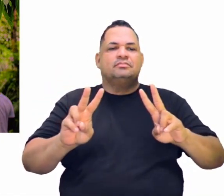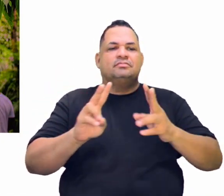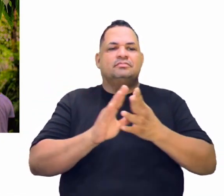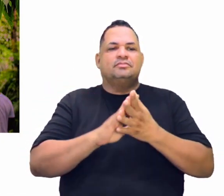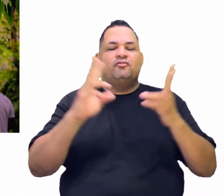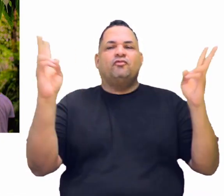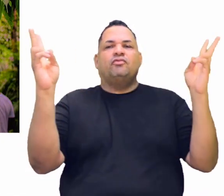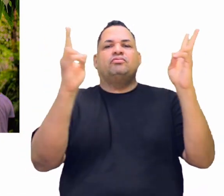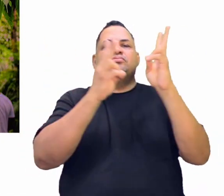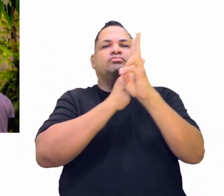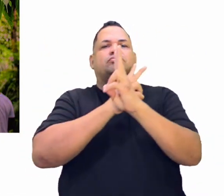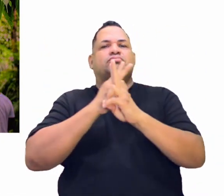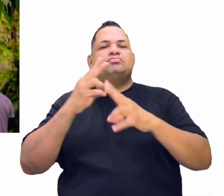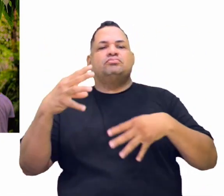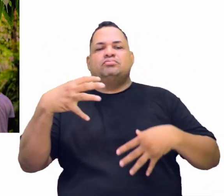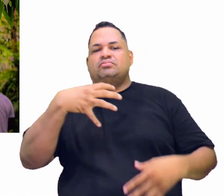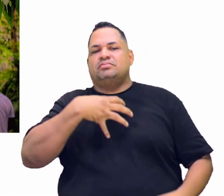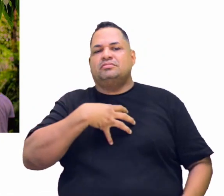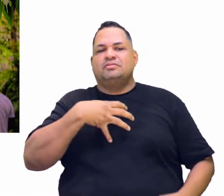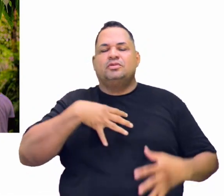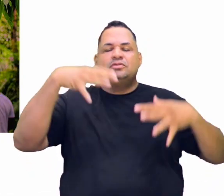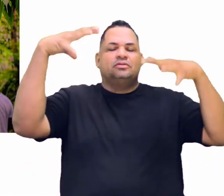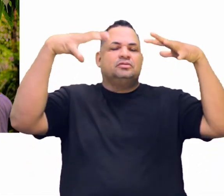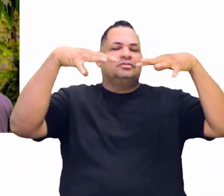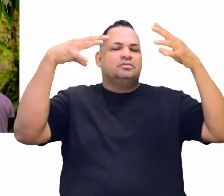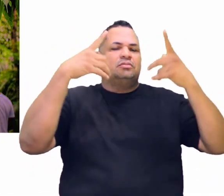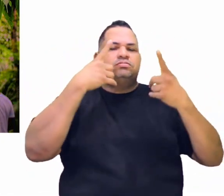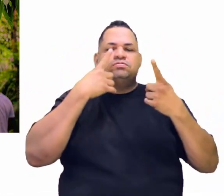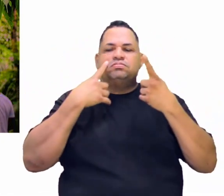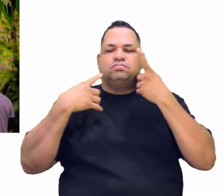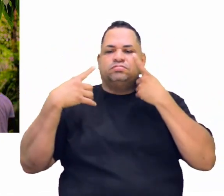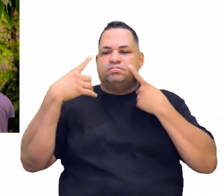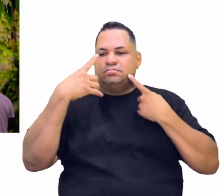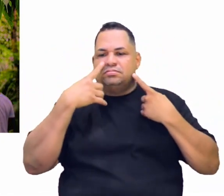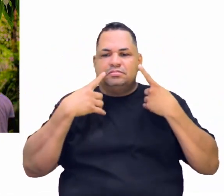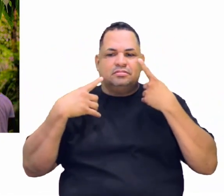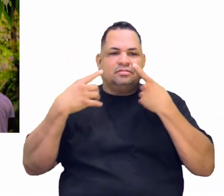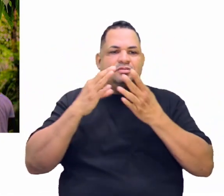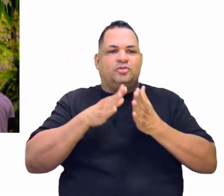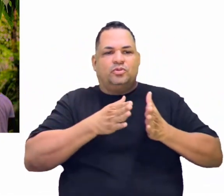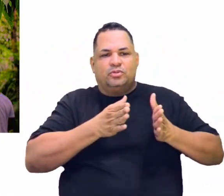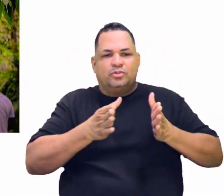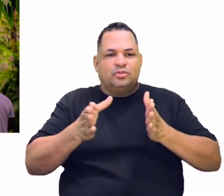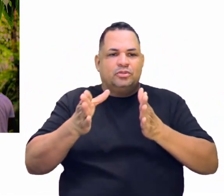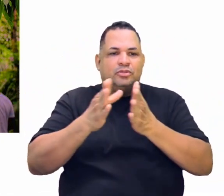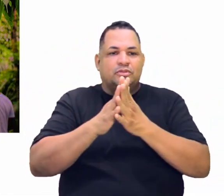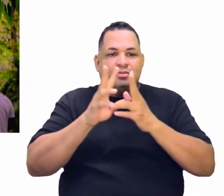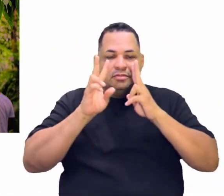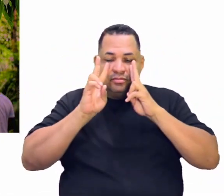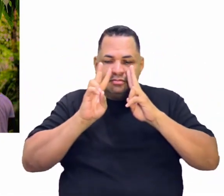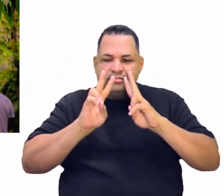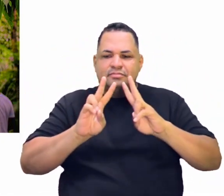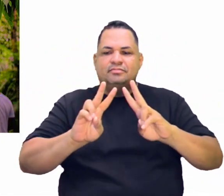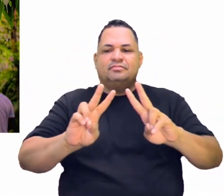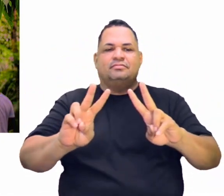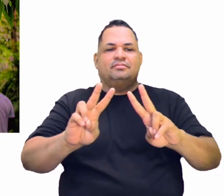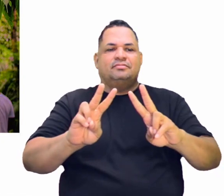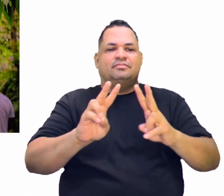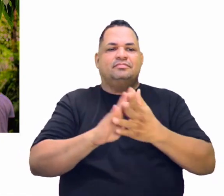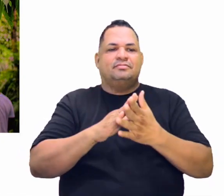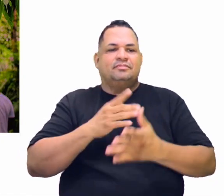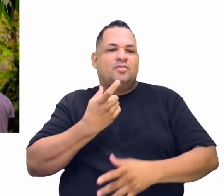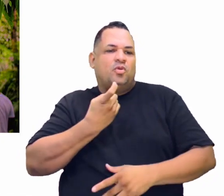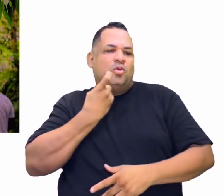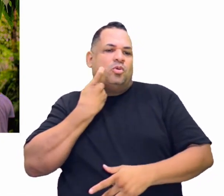O vento sente, a chuva chora, o rio vê. O